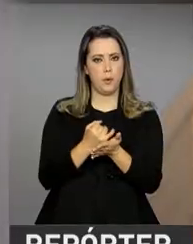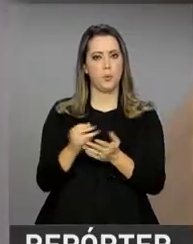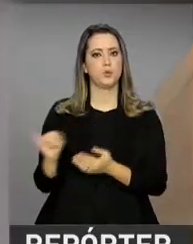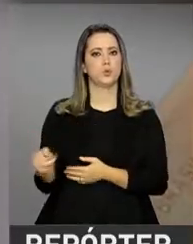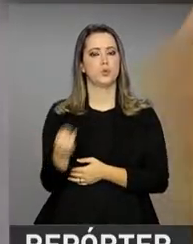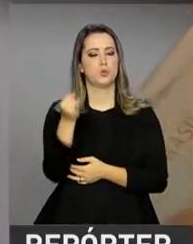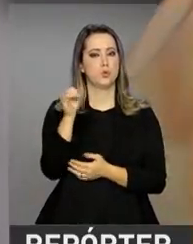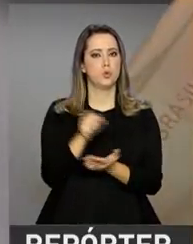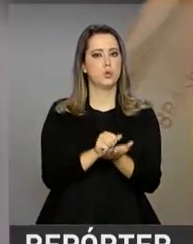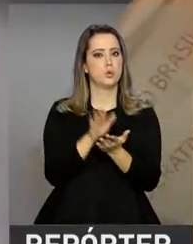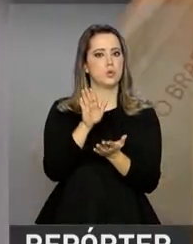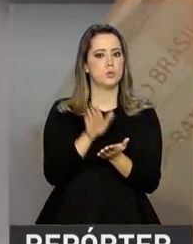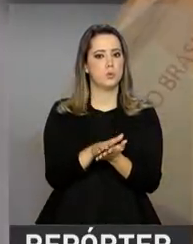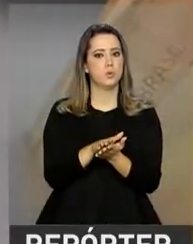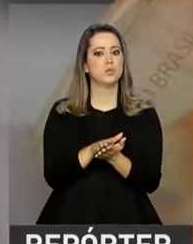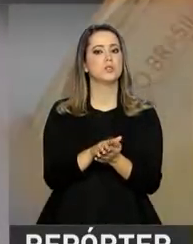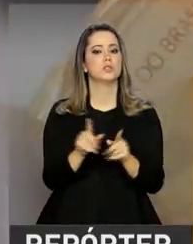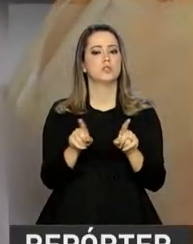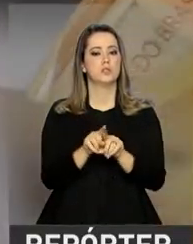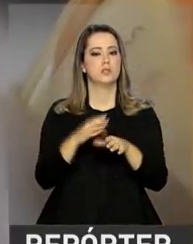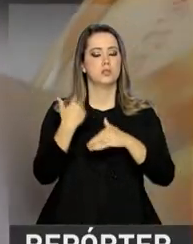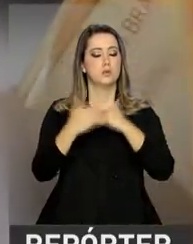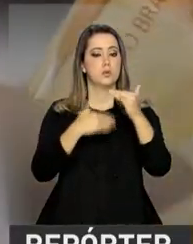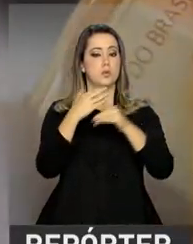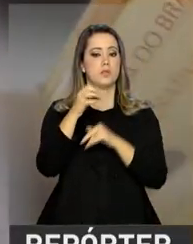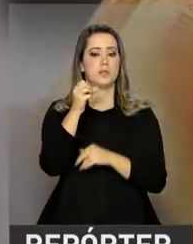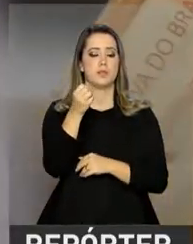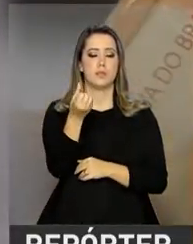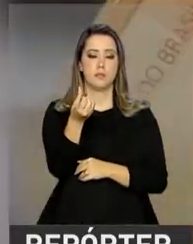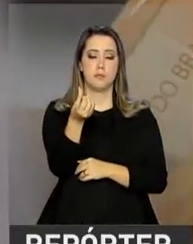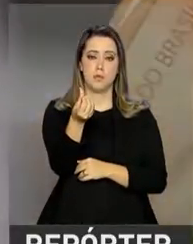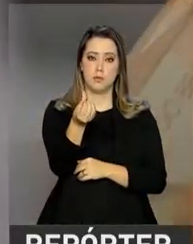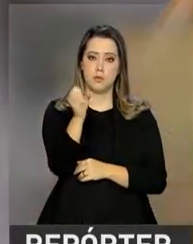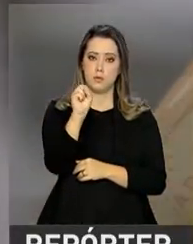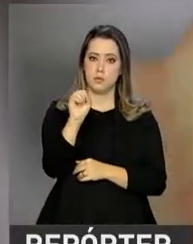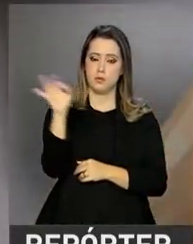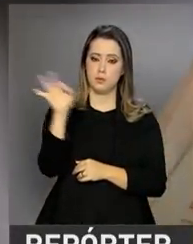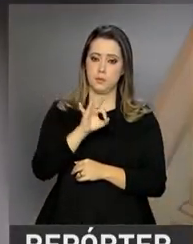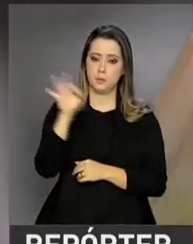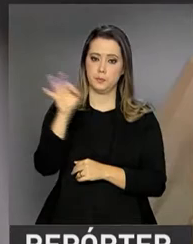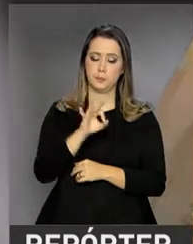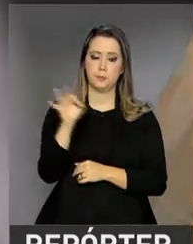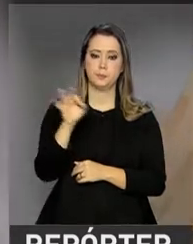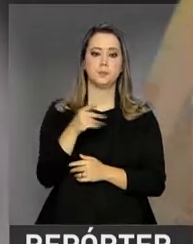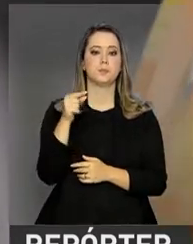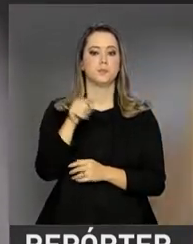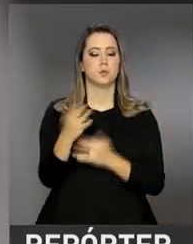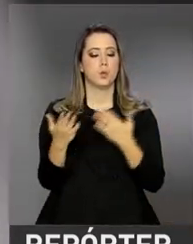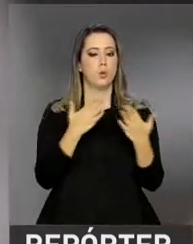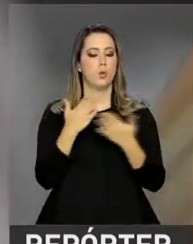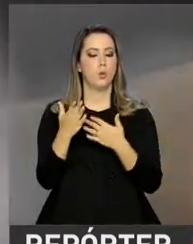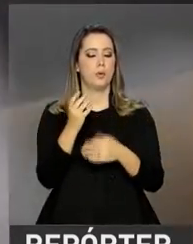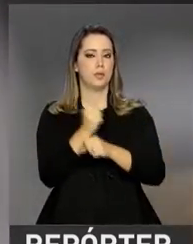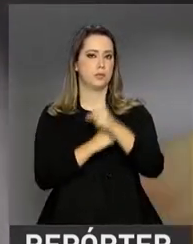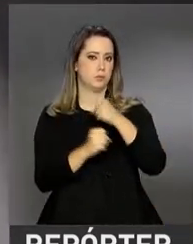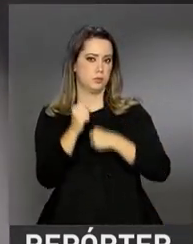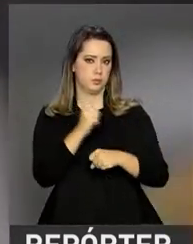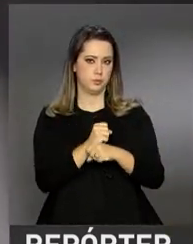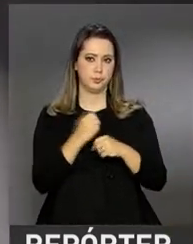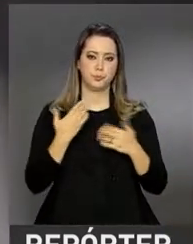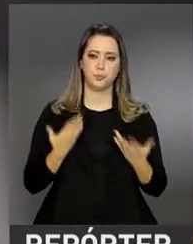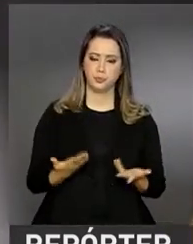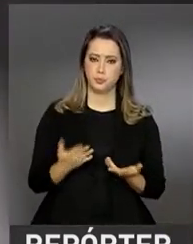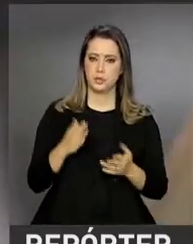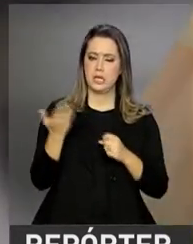multas representa um crescimento de 68 e meio por cento em créditos tributários em relação a 2006